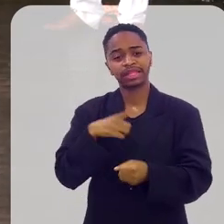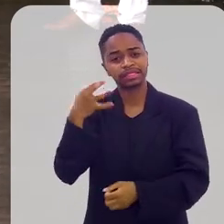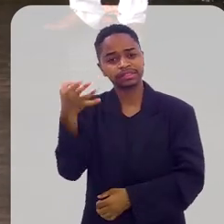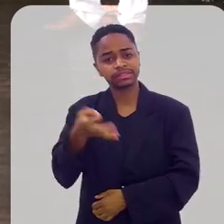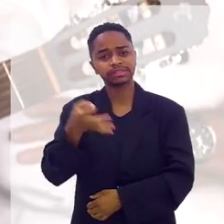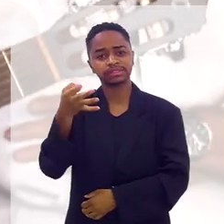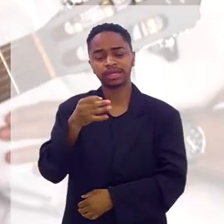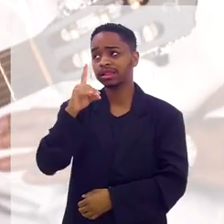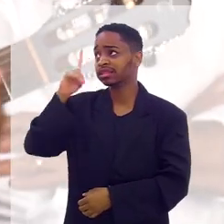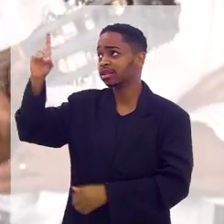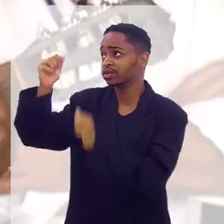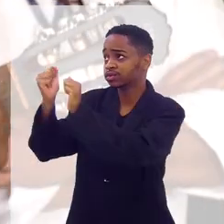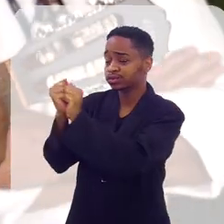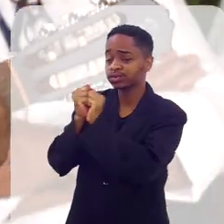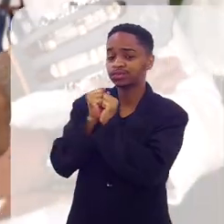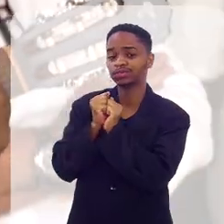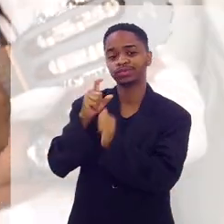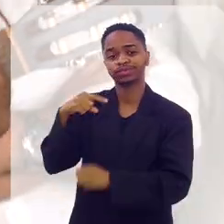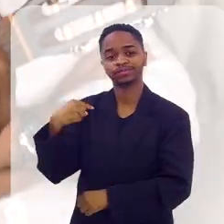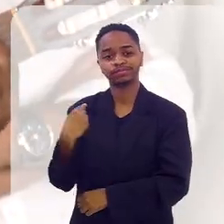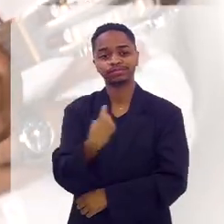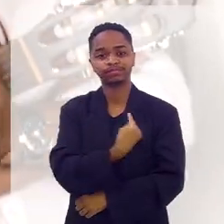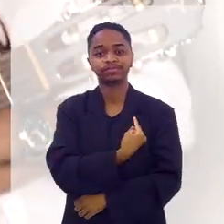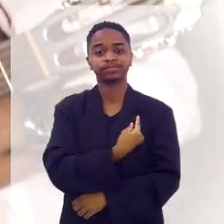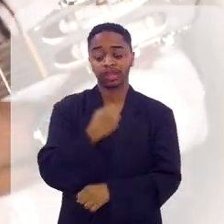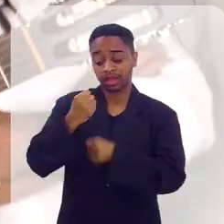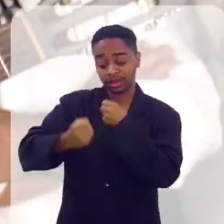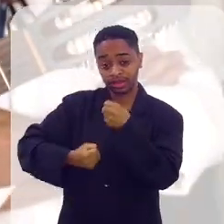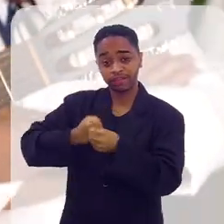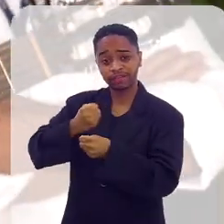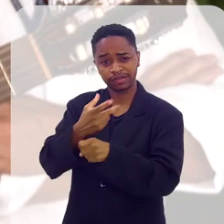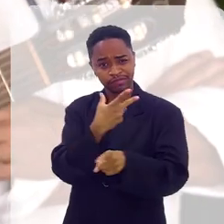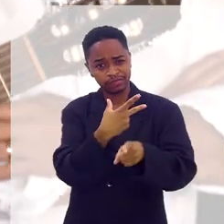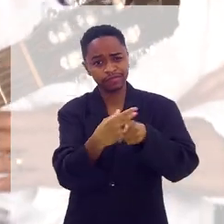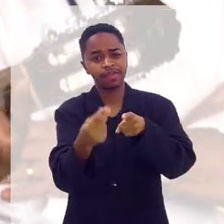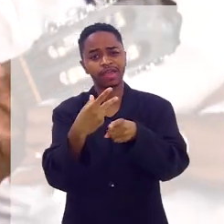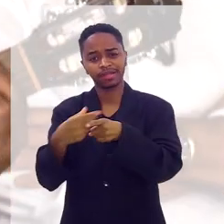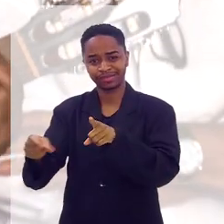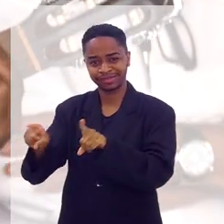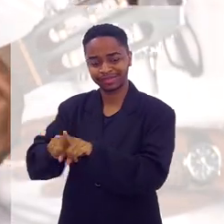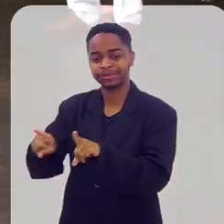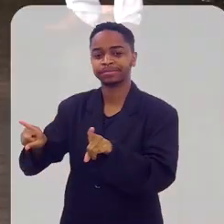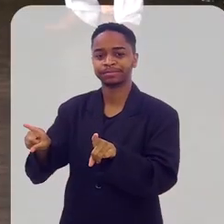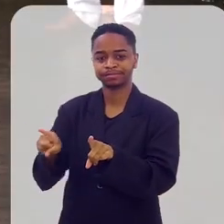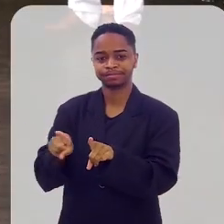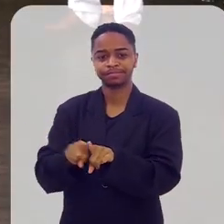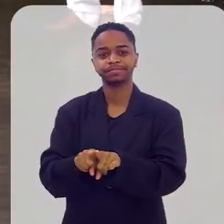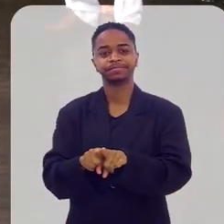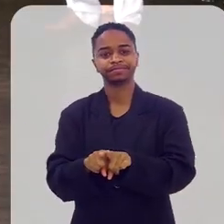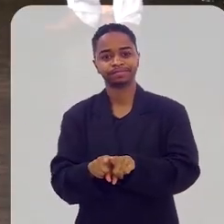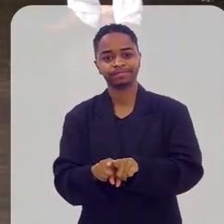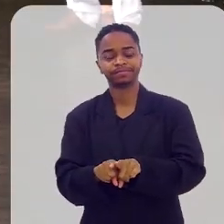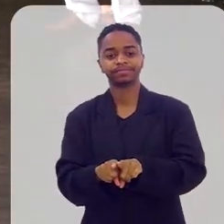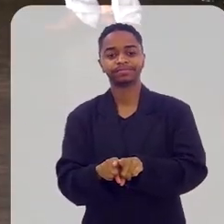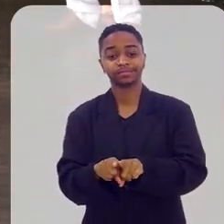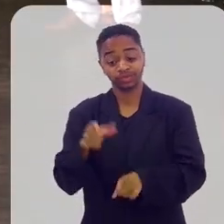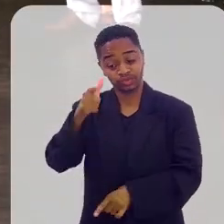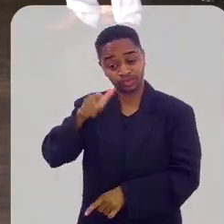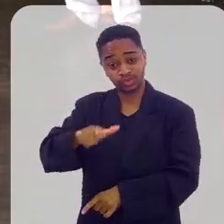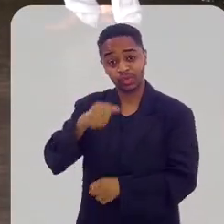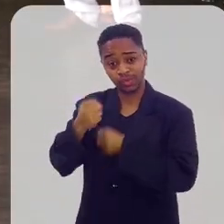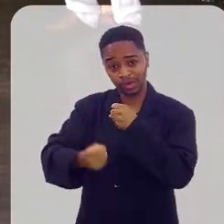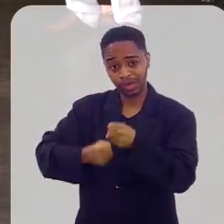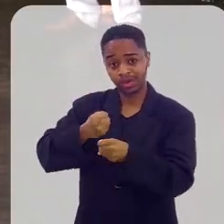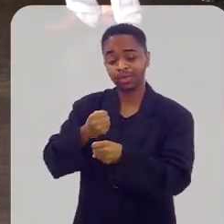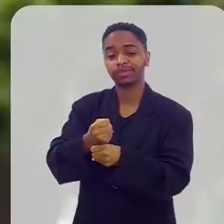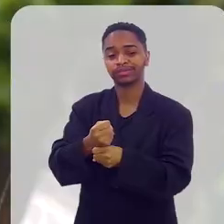a certeza que Deus está com a gente, será um ano de vitória também. Mais um ano